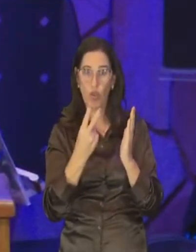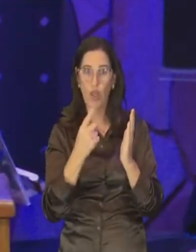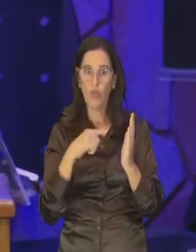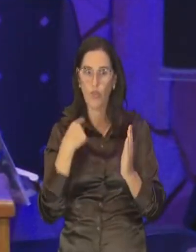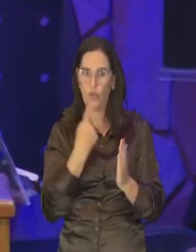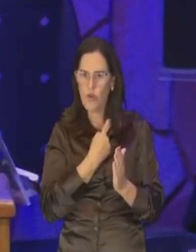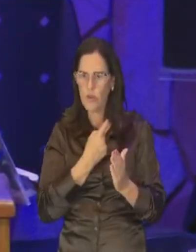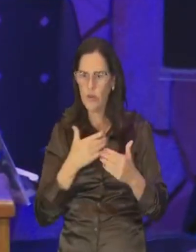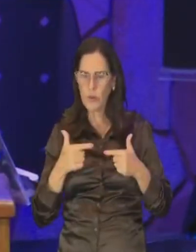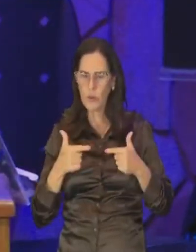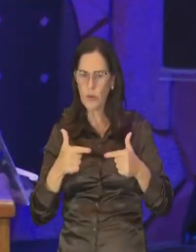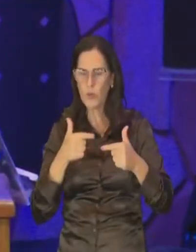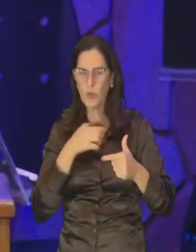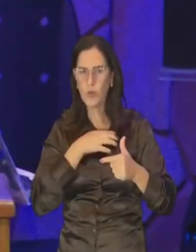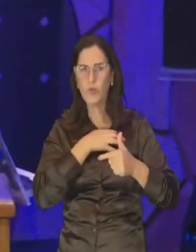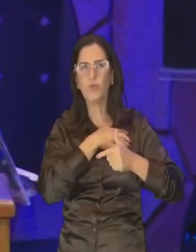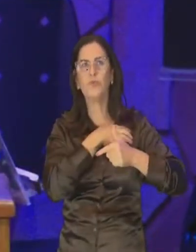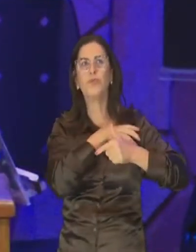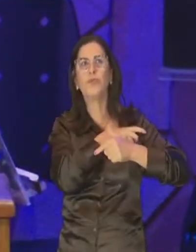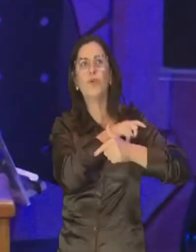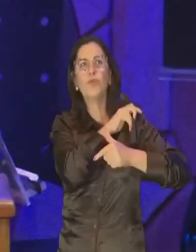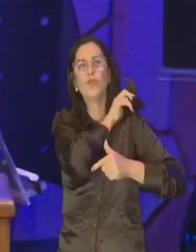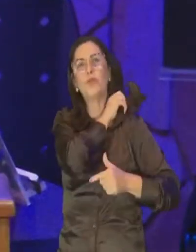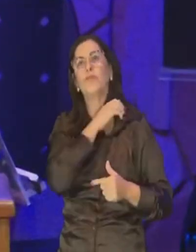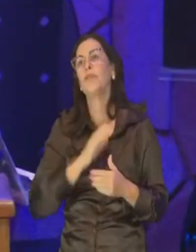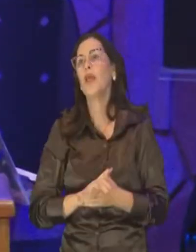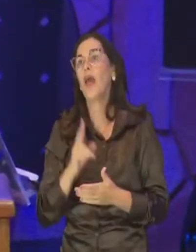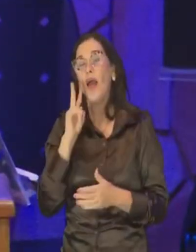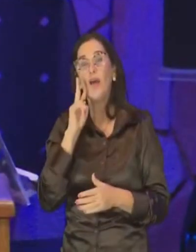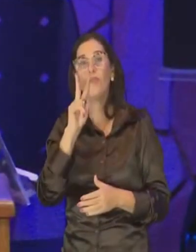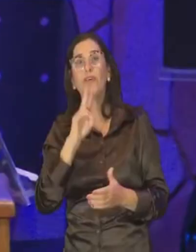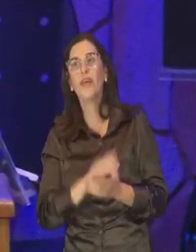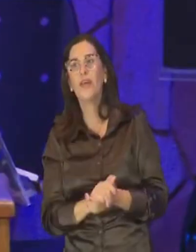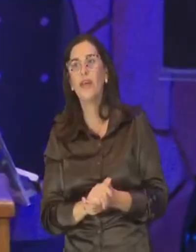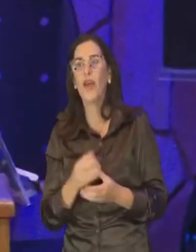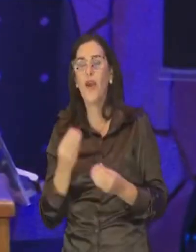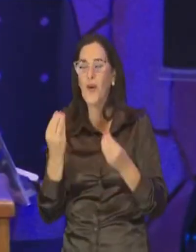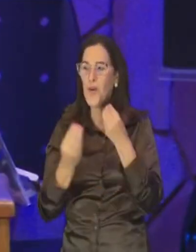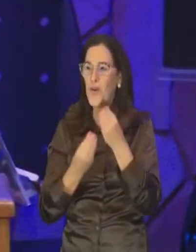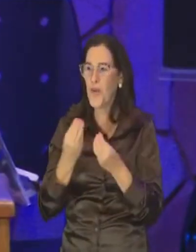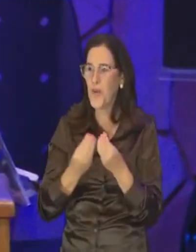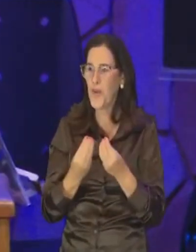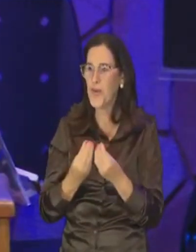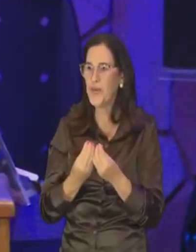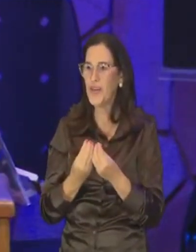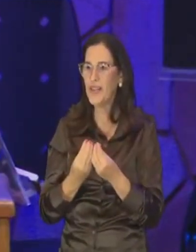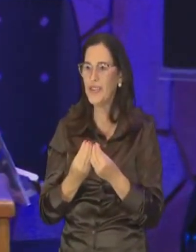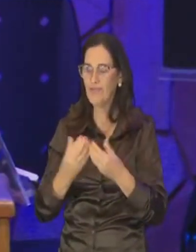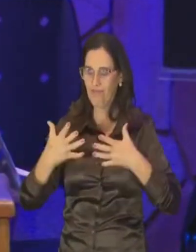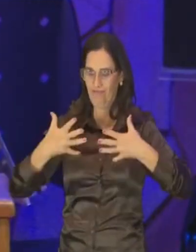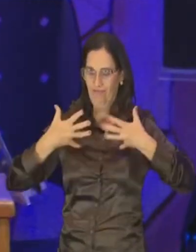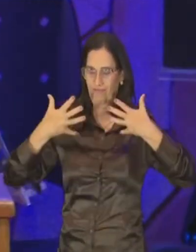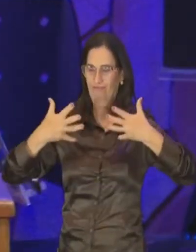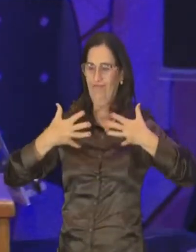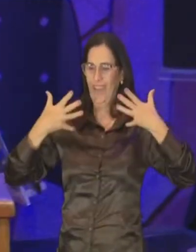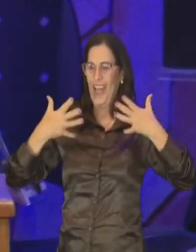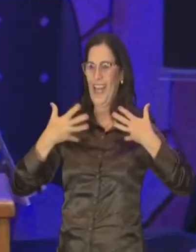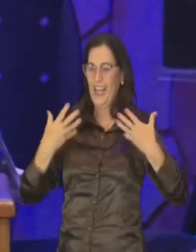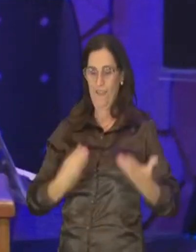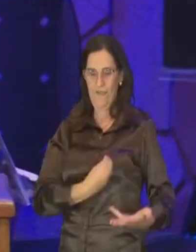de primeira vista a agirmos com toda alegria.